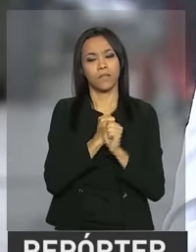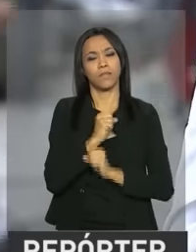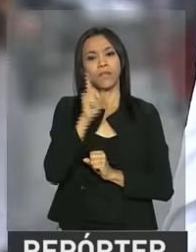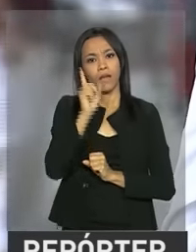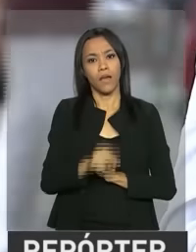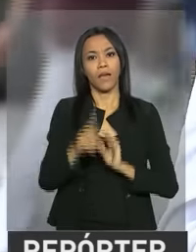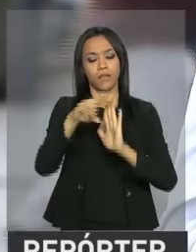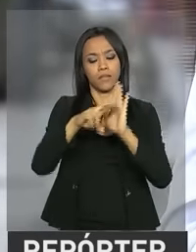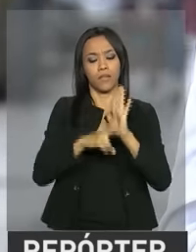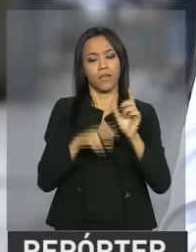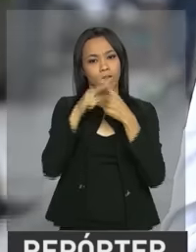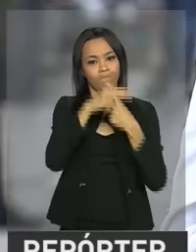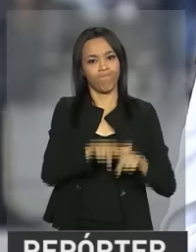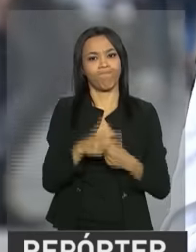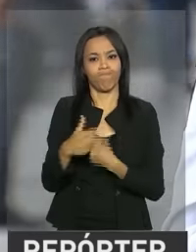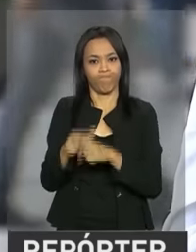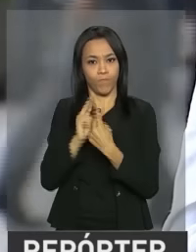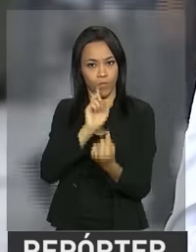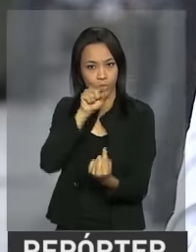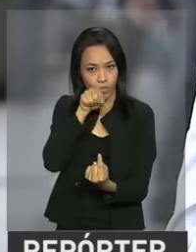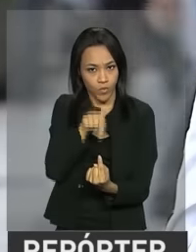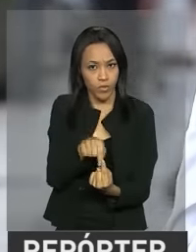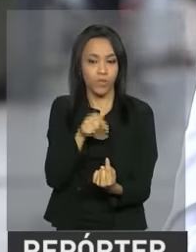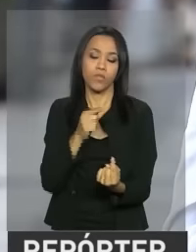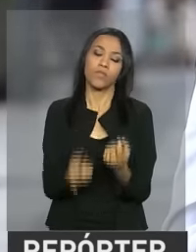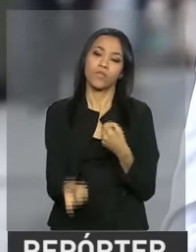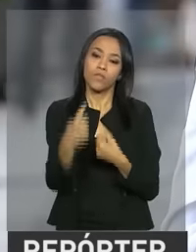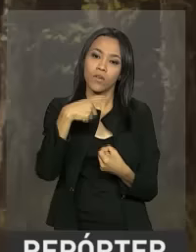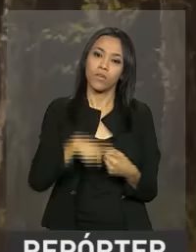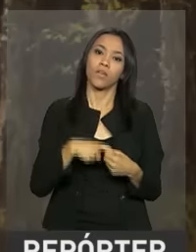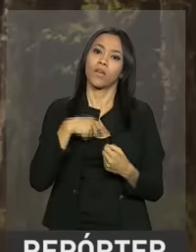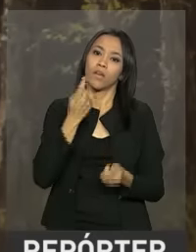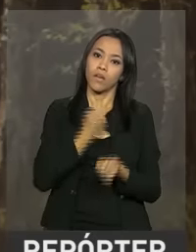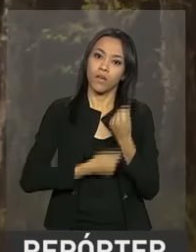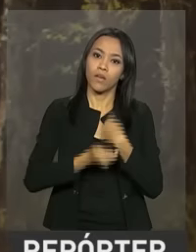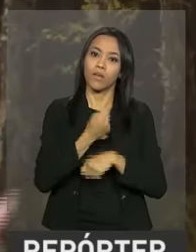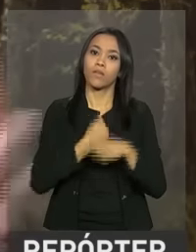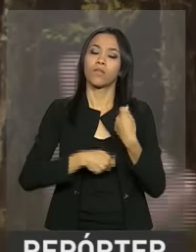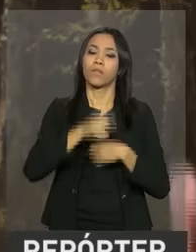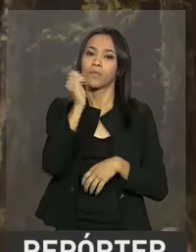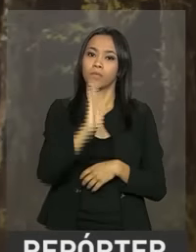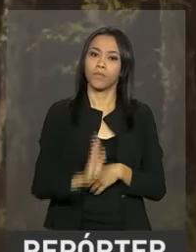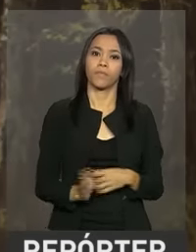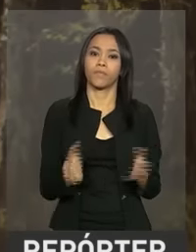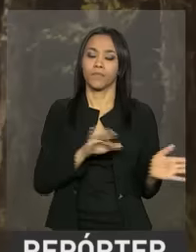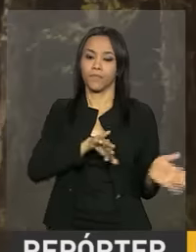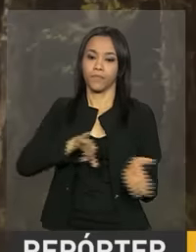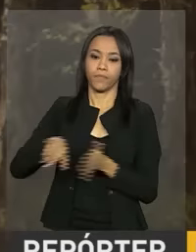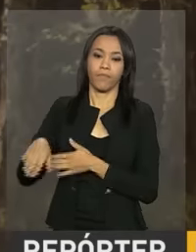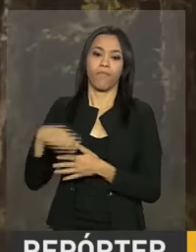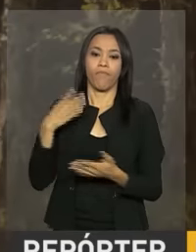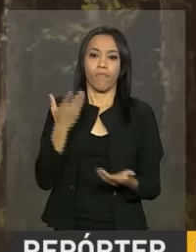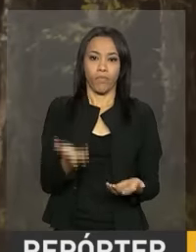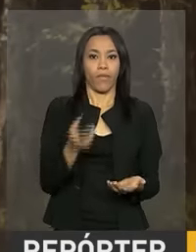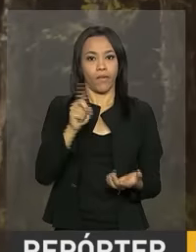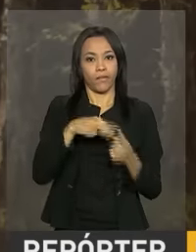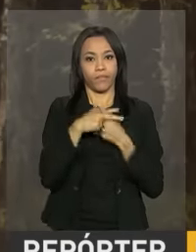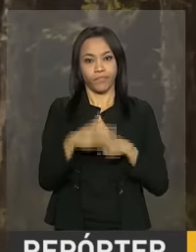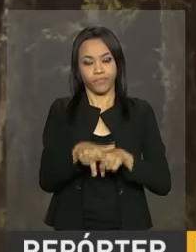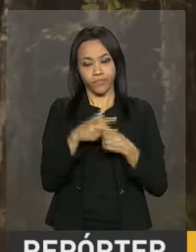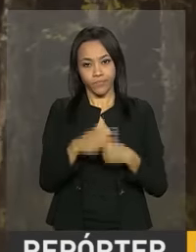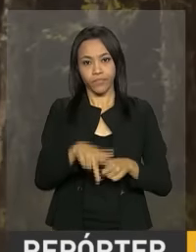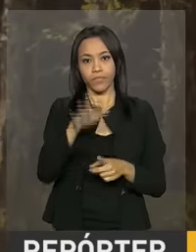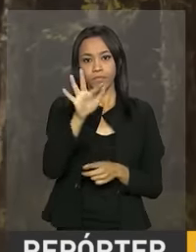fiscal proposto para retomar o crescimento da economia do país. Juntamente com o ajuste fiscal federal, vai permitir